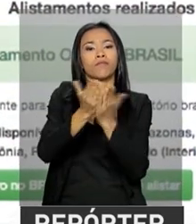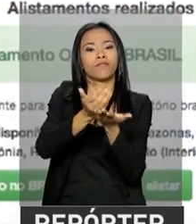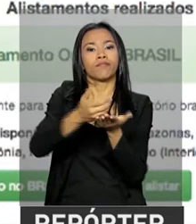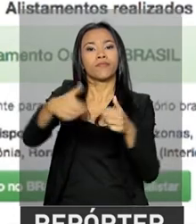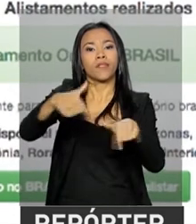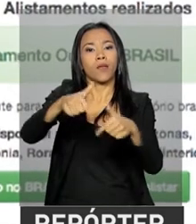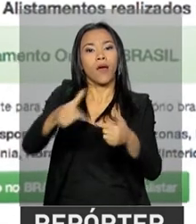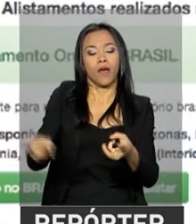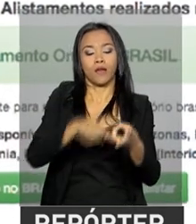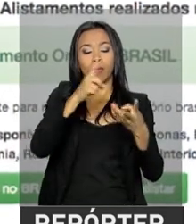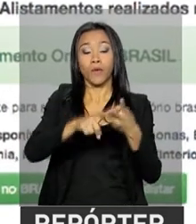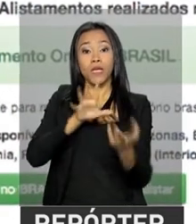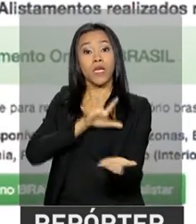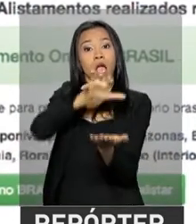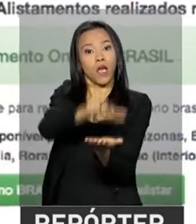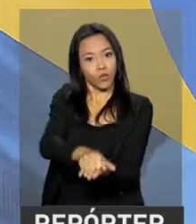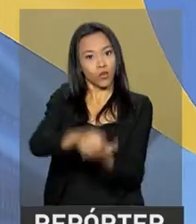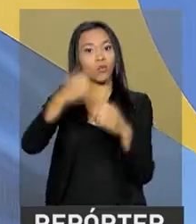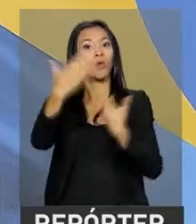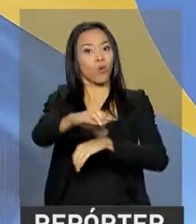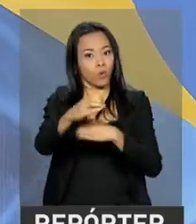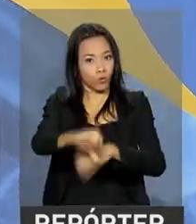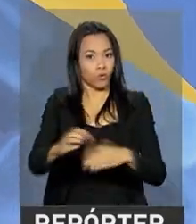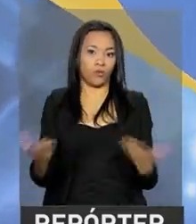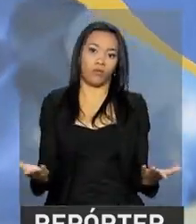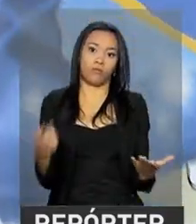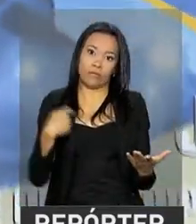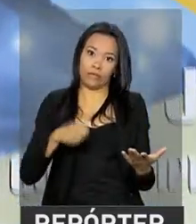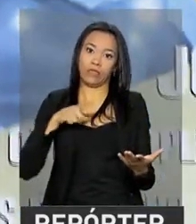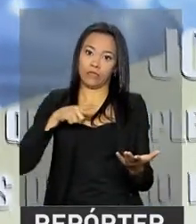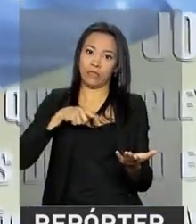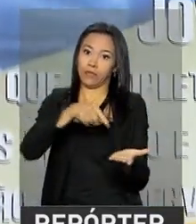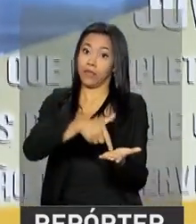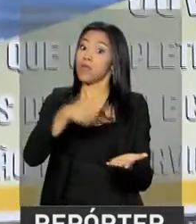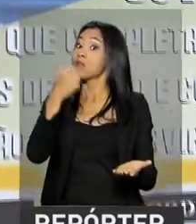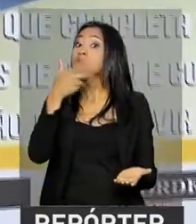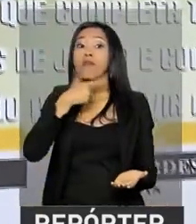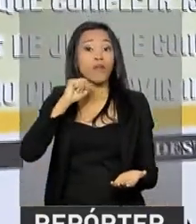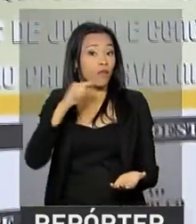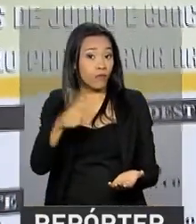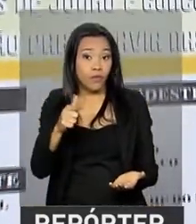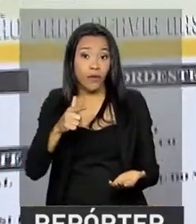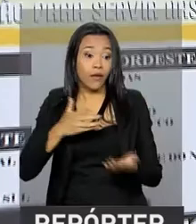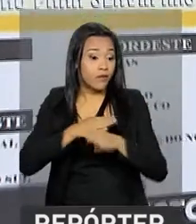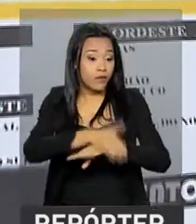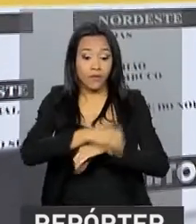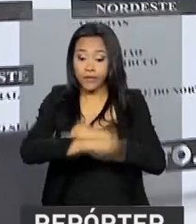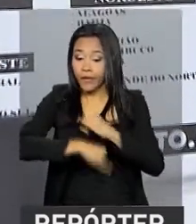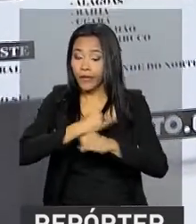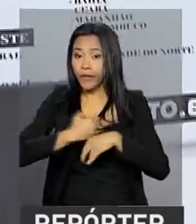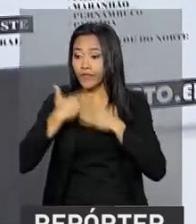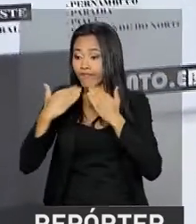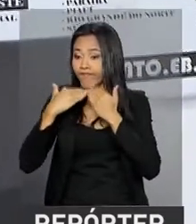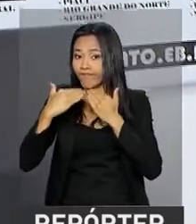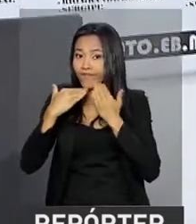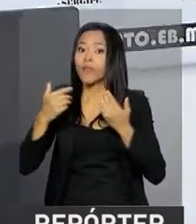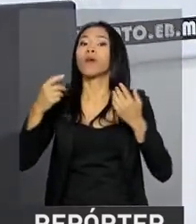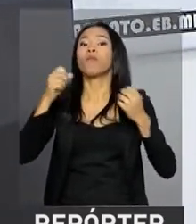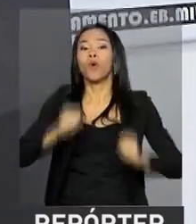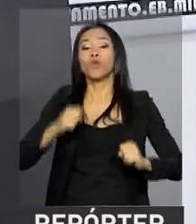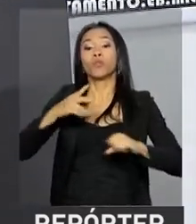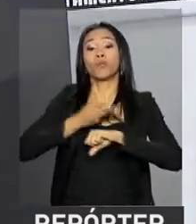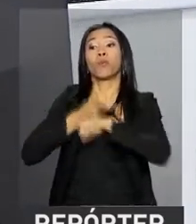vaga em concurso público por exemplo é importante lembrar que quem não tem acesso à internet pode utilizar os serviços da junta